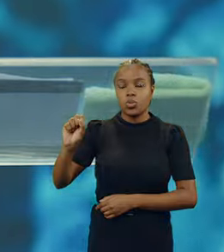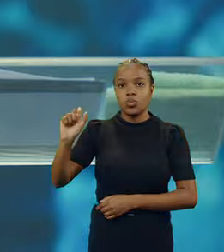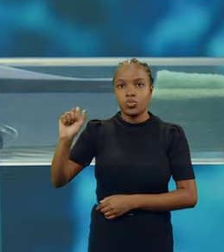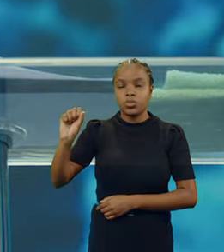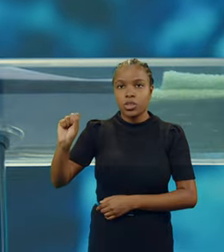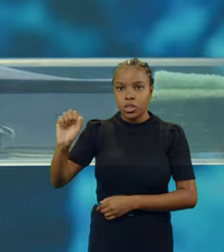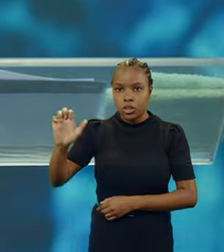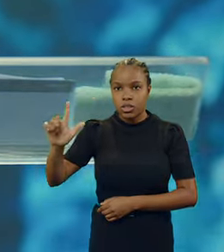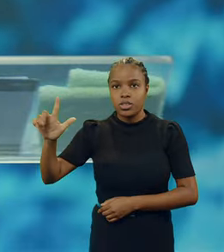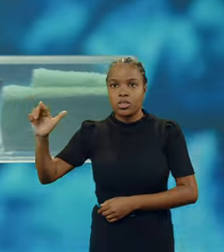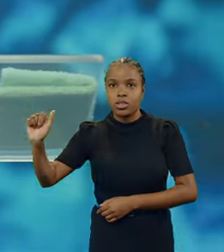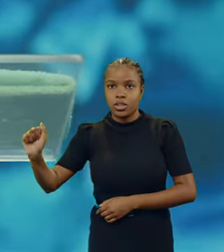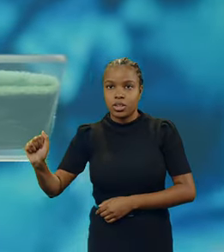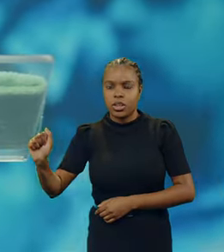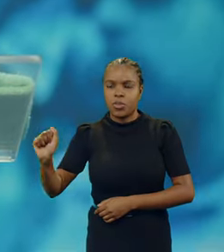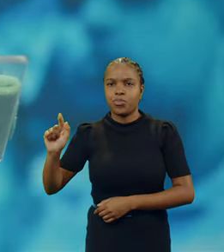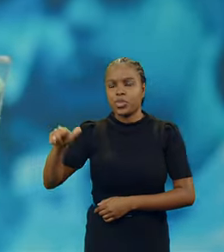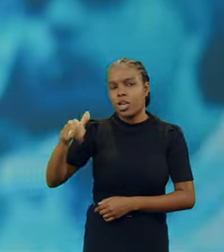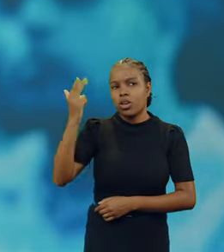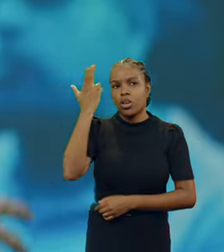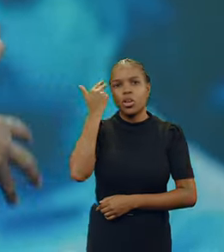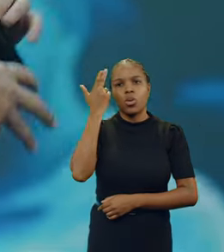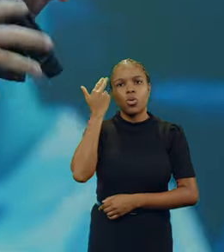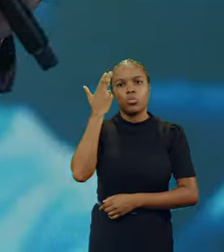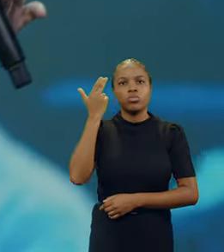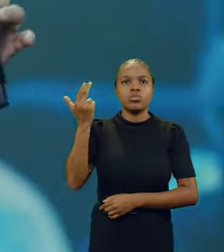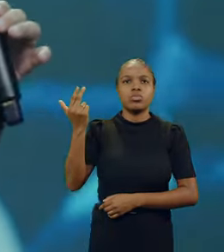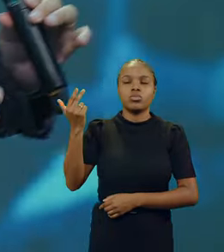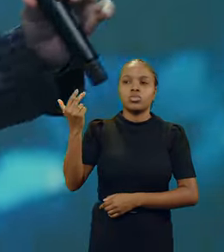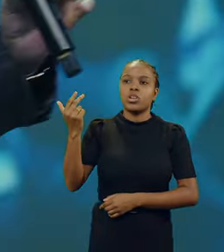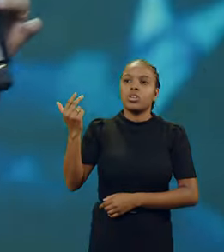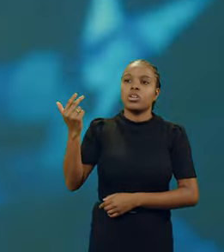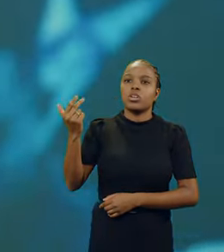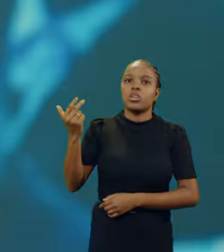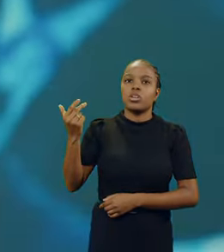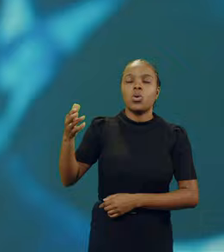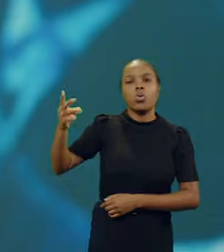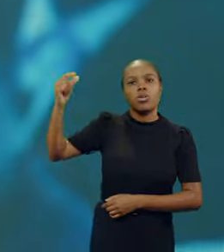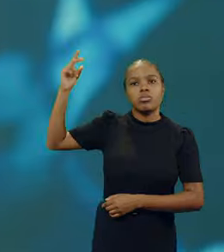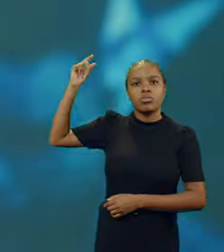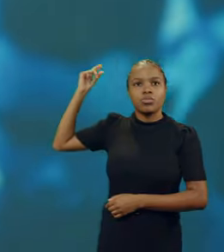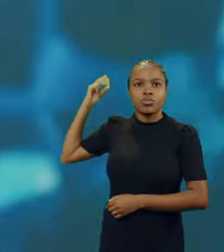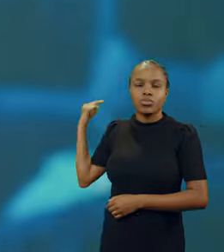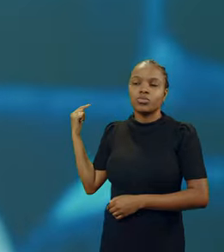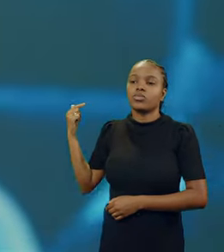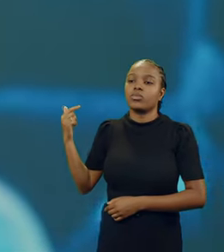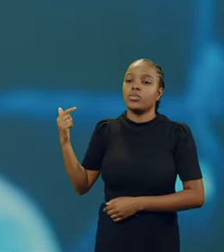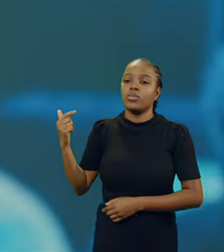Era de costume na época o pai escolher a esposa do filho.